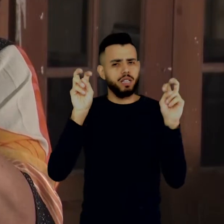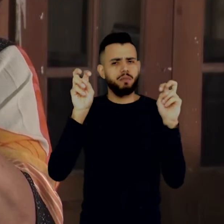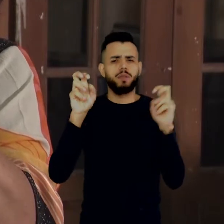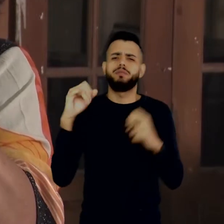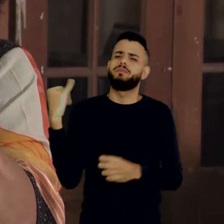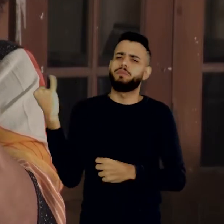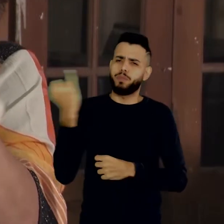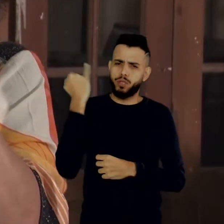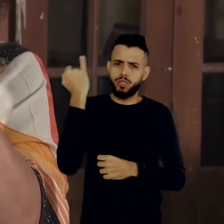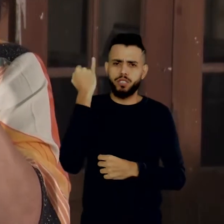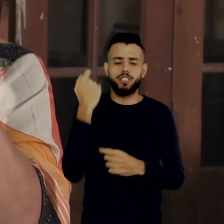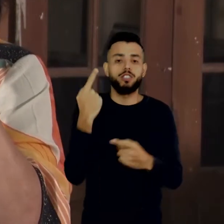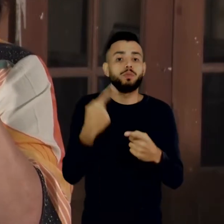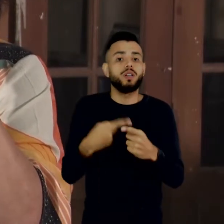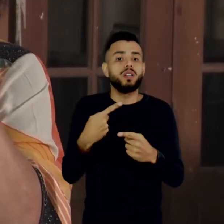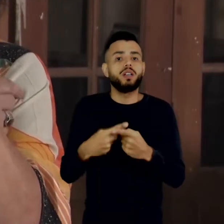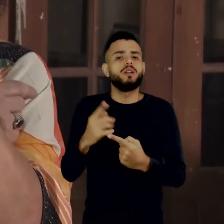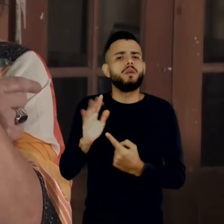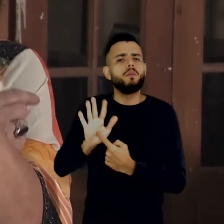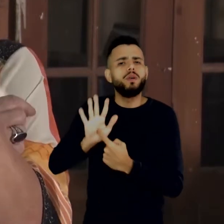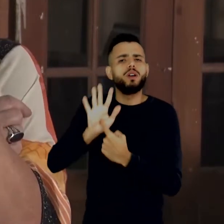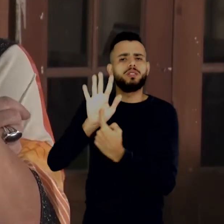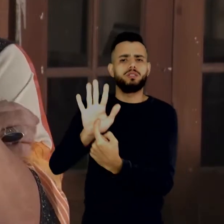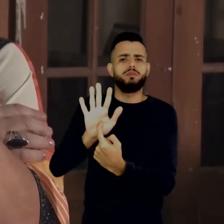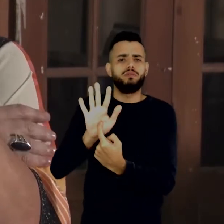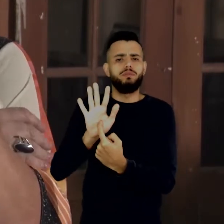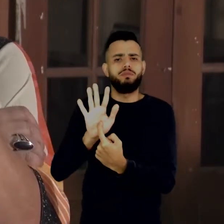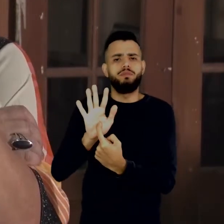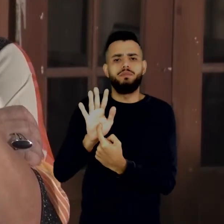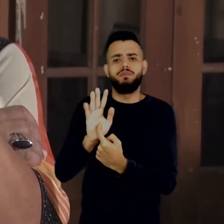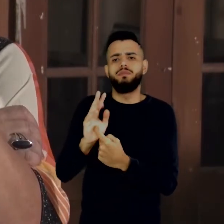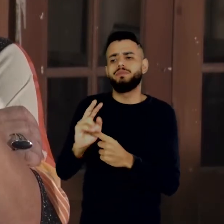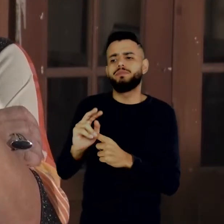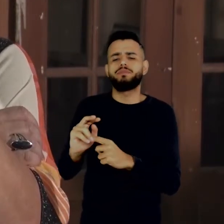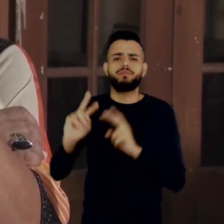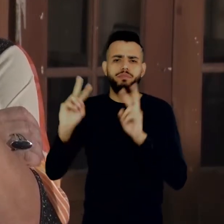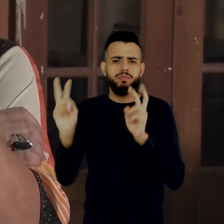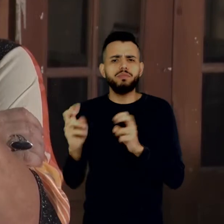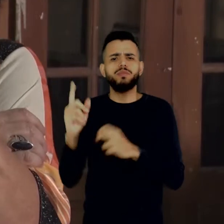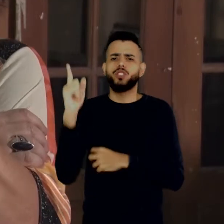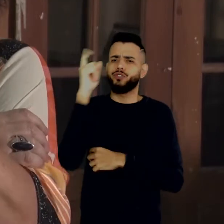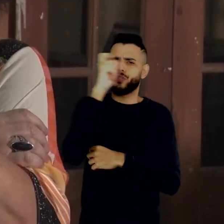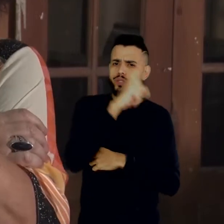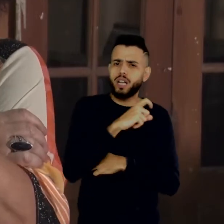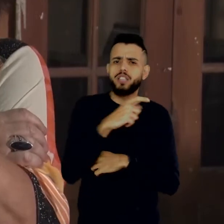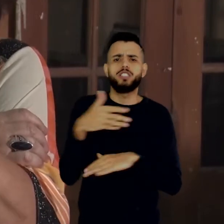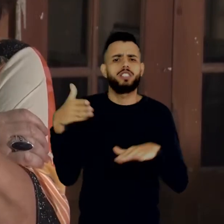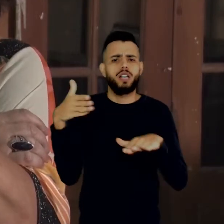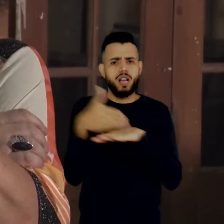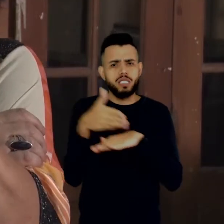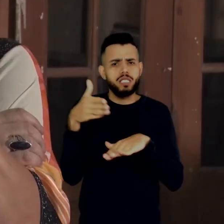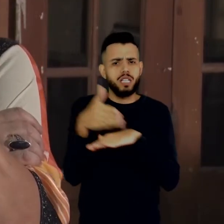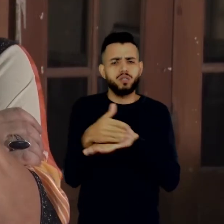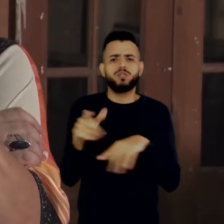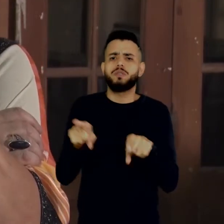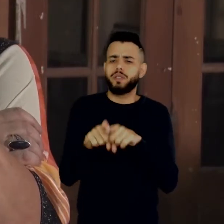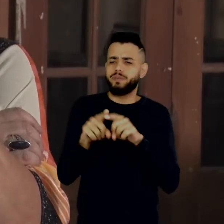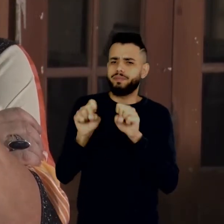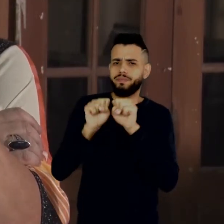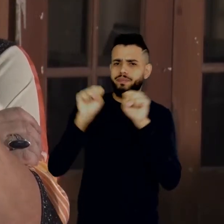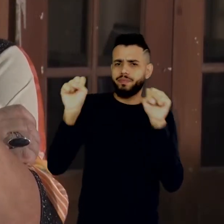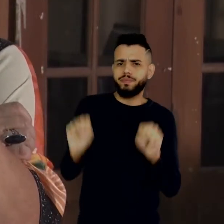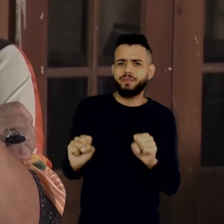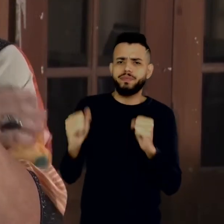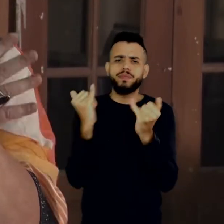extremamente importante, porque ele aponta tanto para a questão das dificuldades de acesso e sistematização